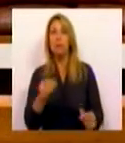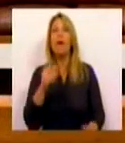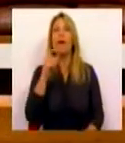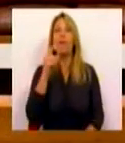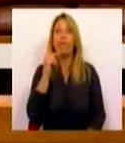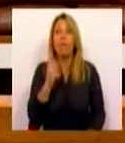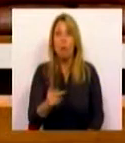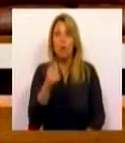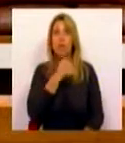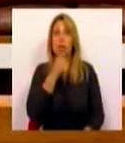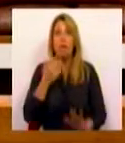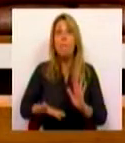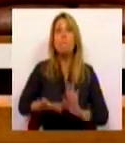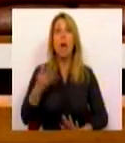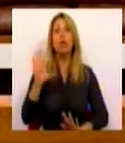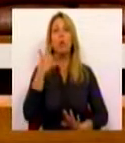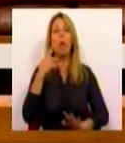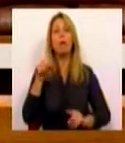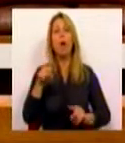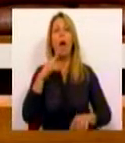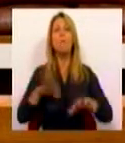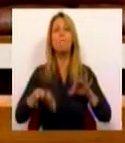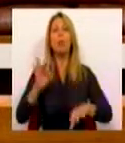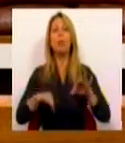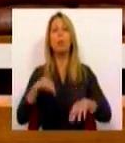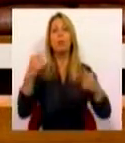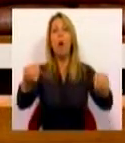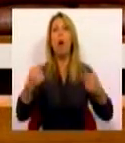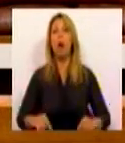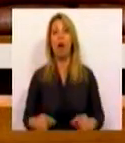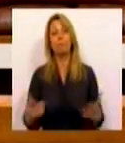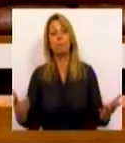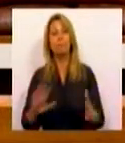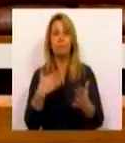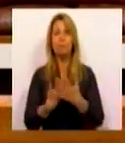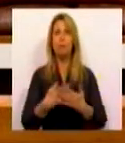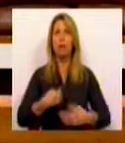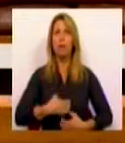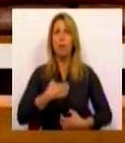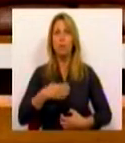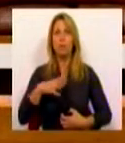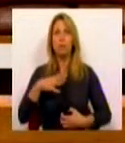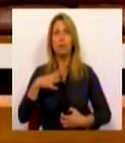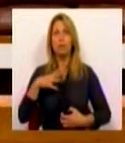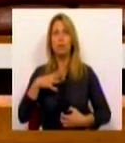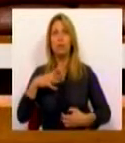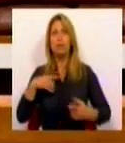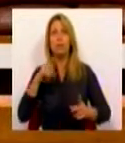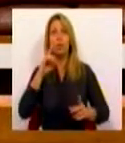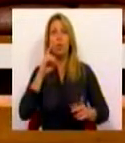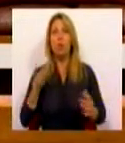sofrem mais quando são manipuladas, o que lhes cria um forte receio de insegurança e prejudica o